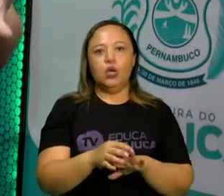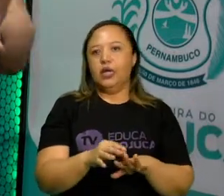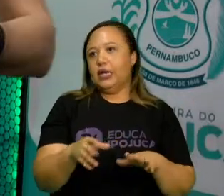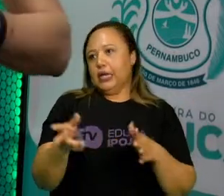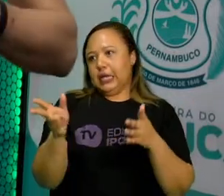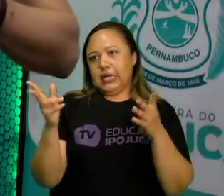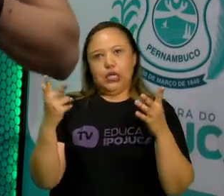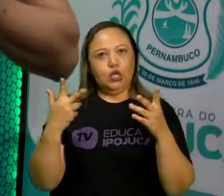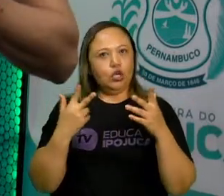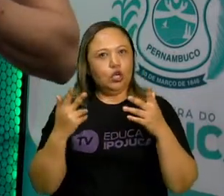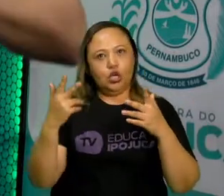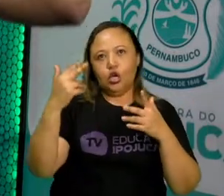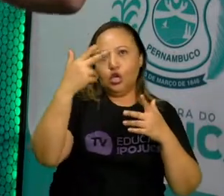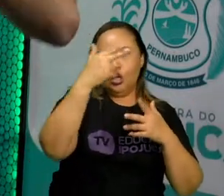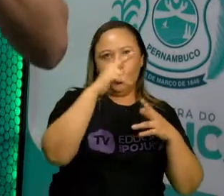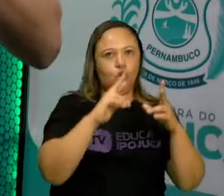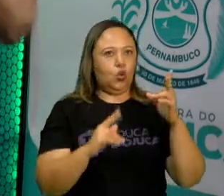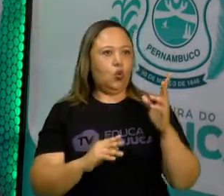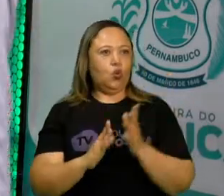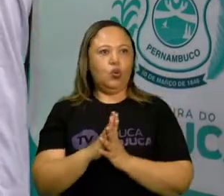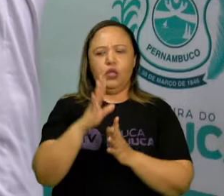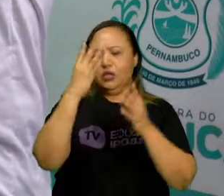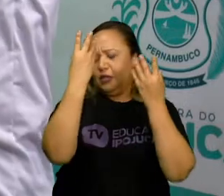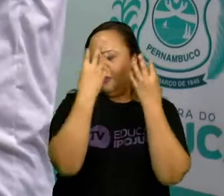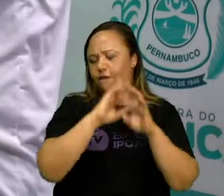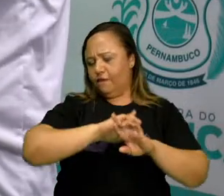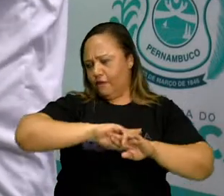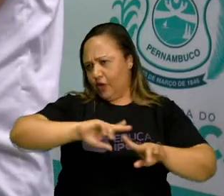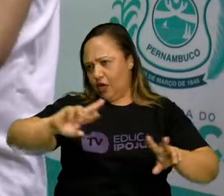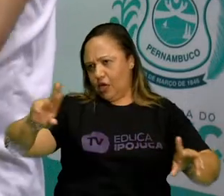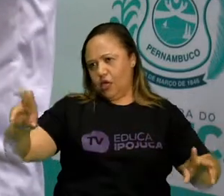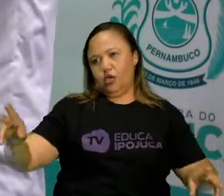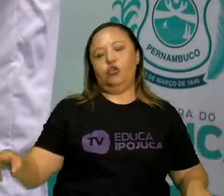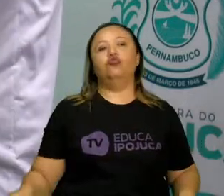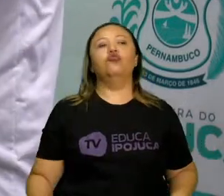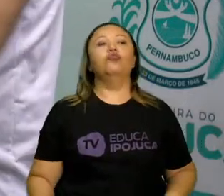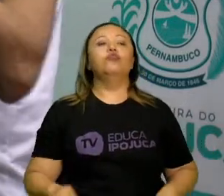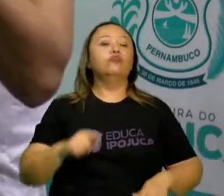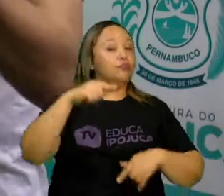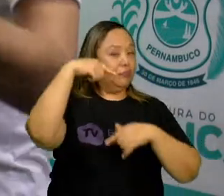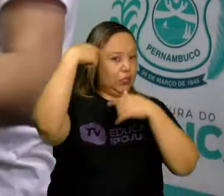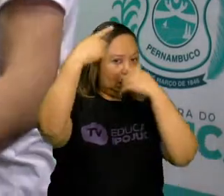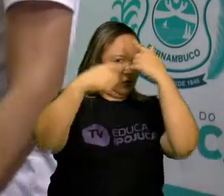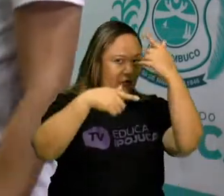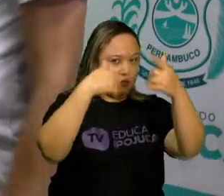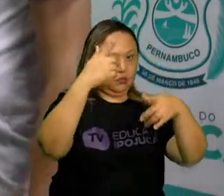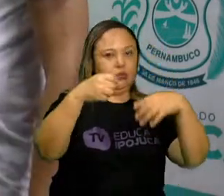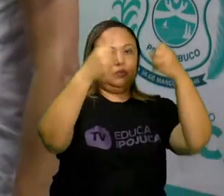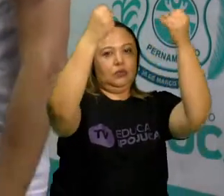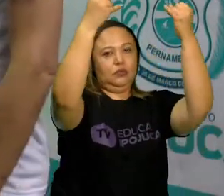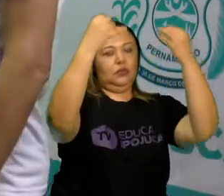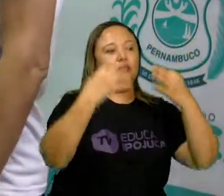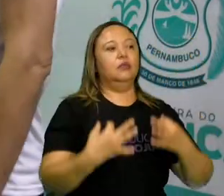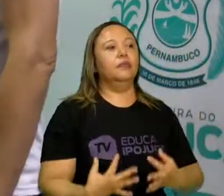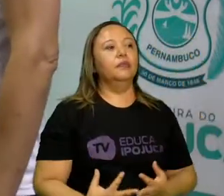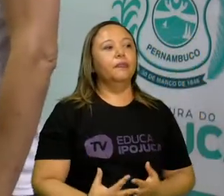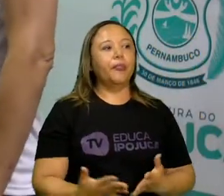gravura, xilogravura, tem tantas, mas a gente vai falar sobre essas quatro mais adiante, ok?